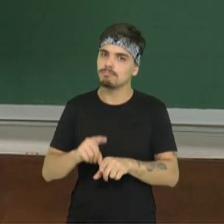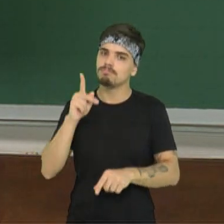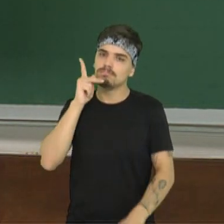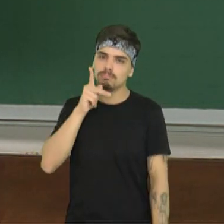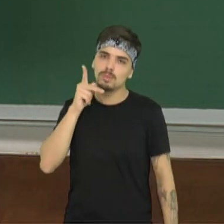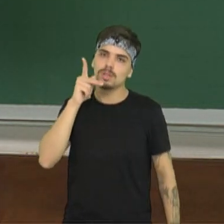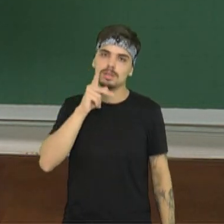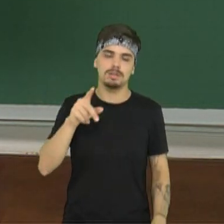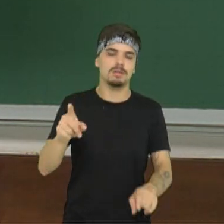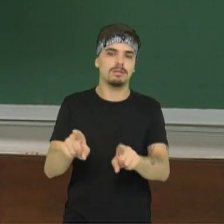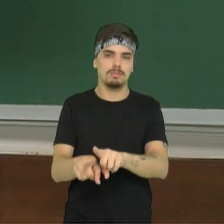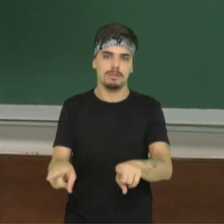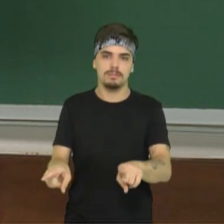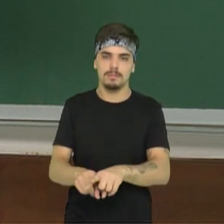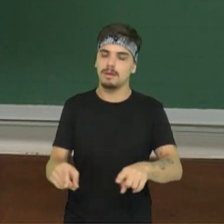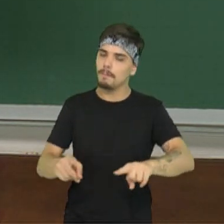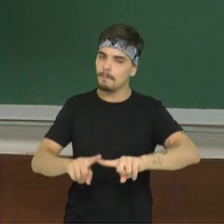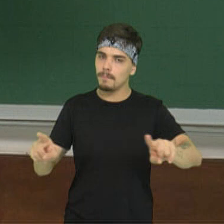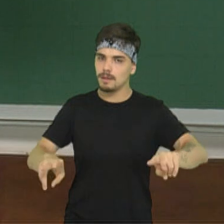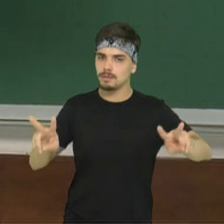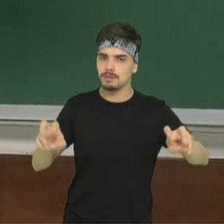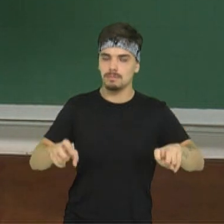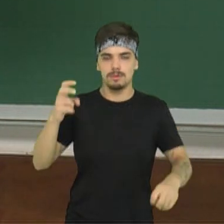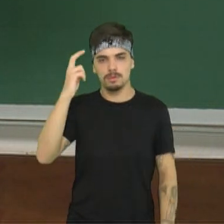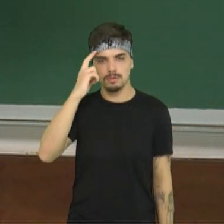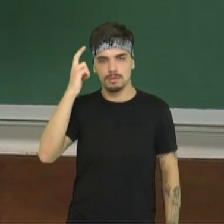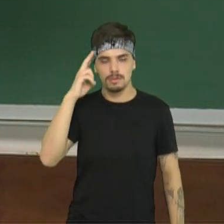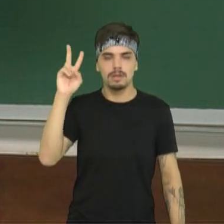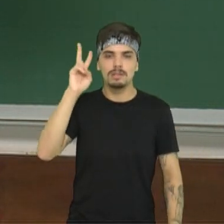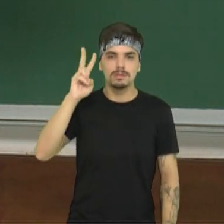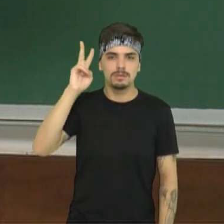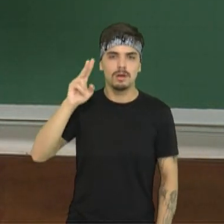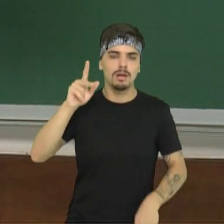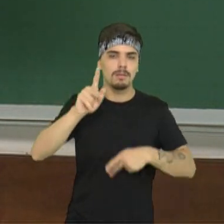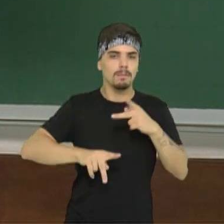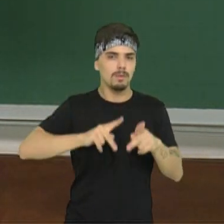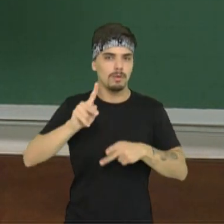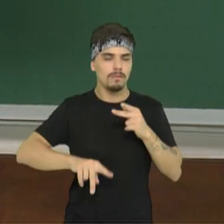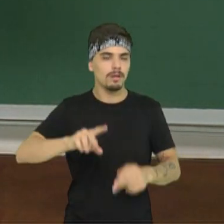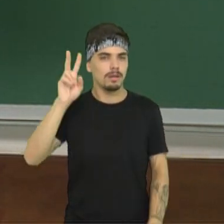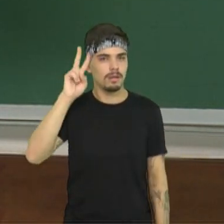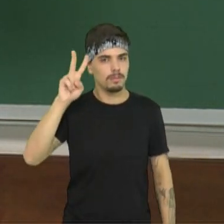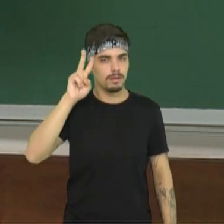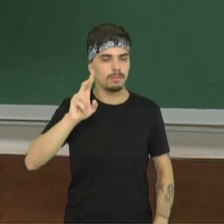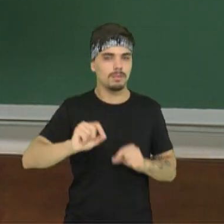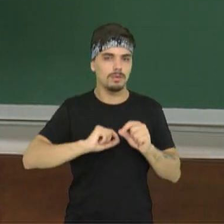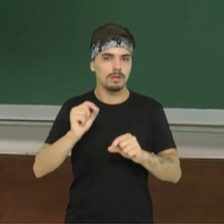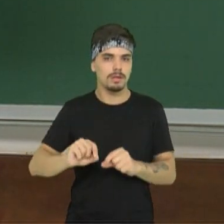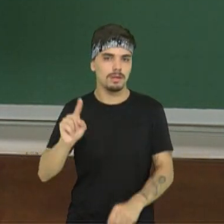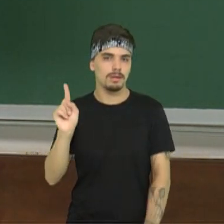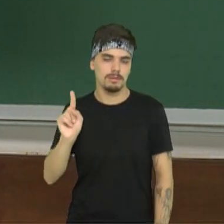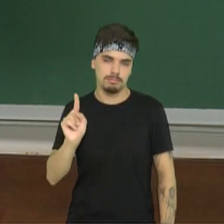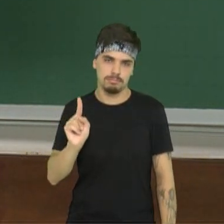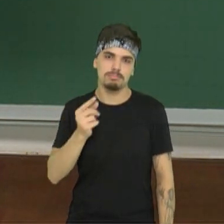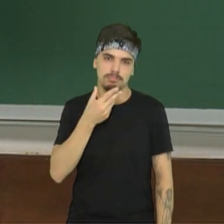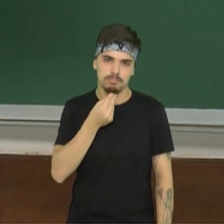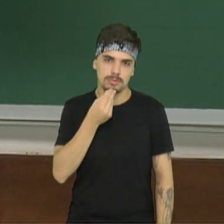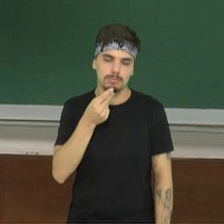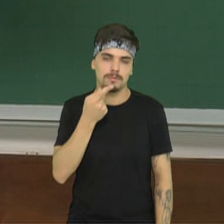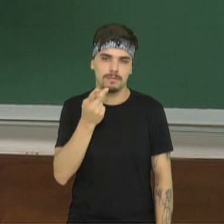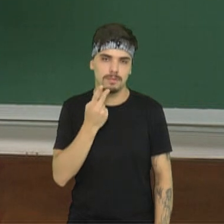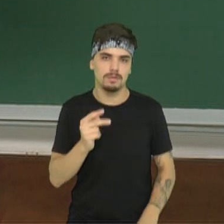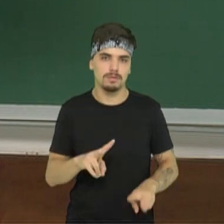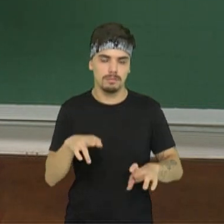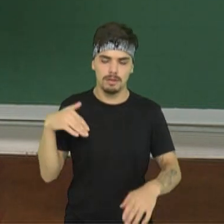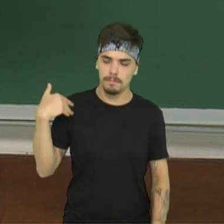política. Mas os aspectos culturais, a história desse povo, né? Relembrando o que disse Milton Santos, essa realidade vivida ao longo